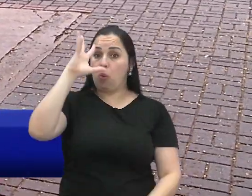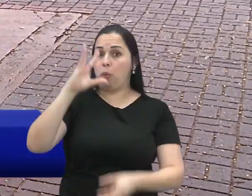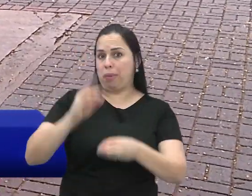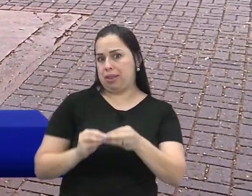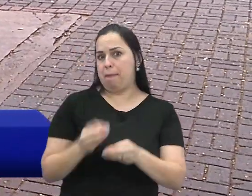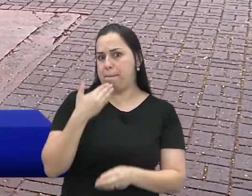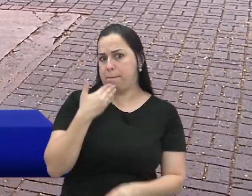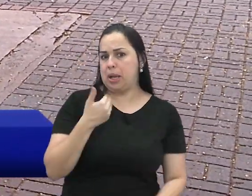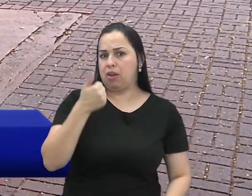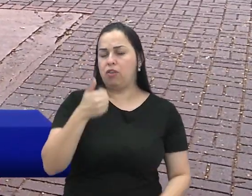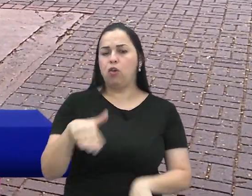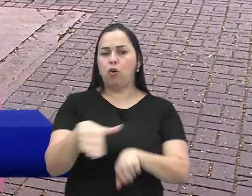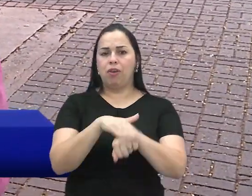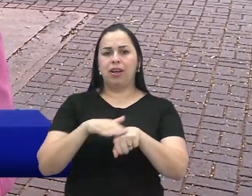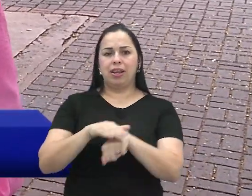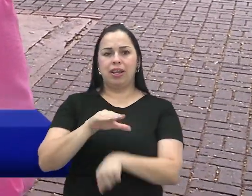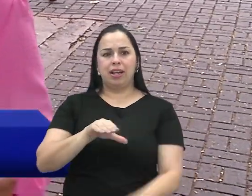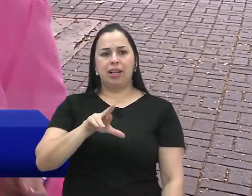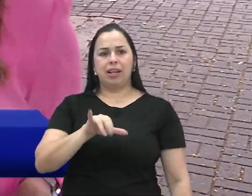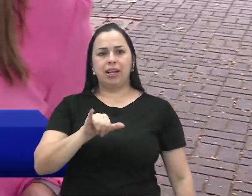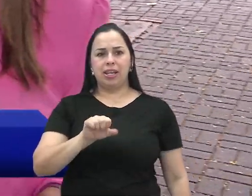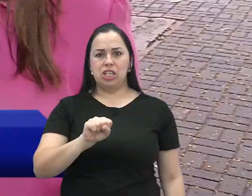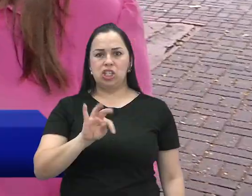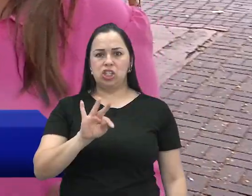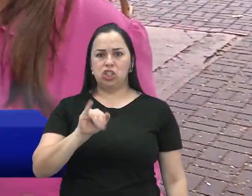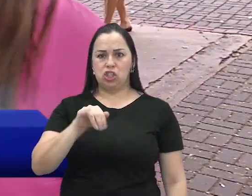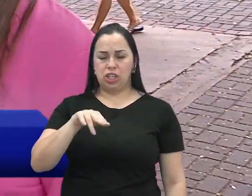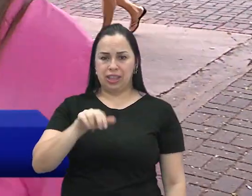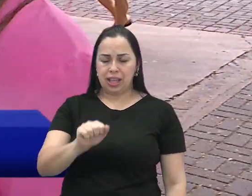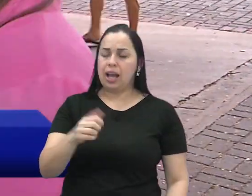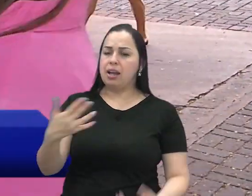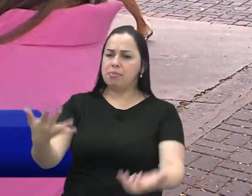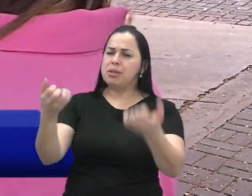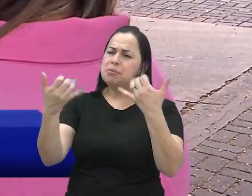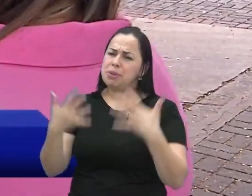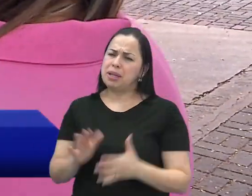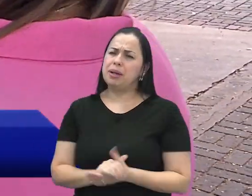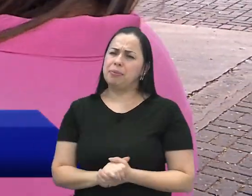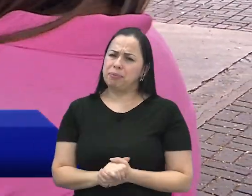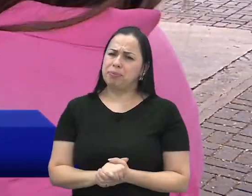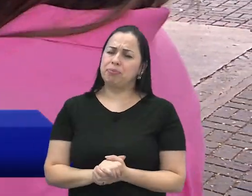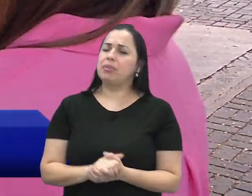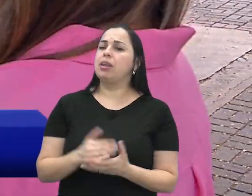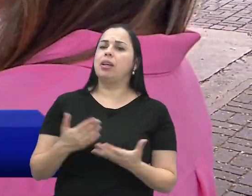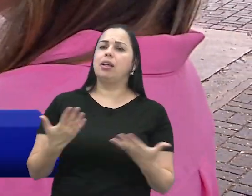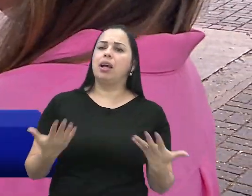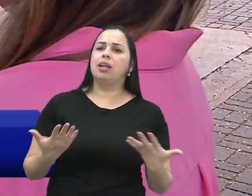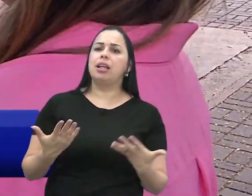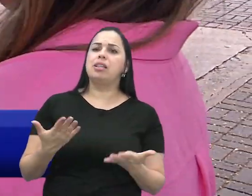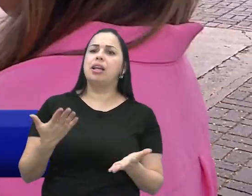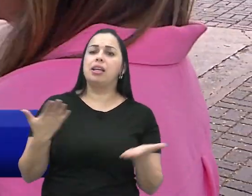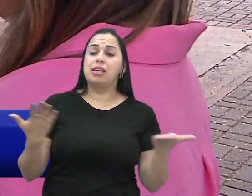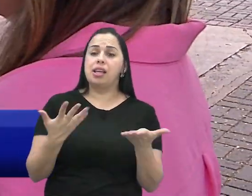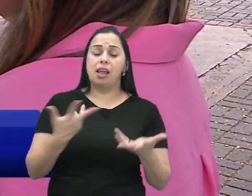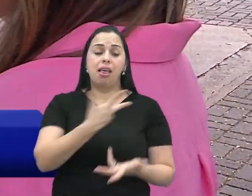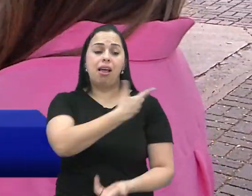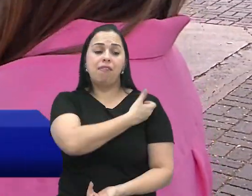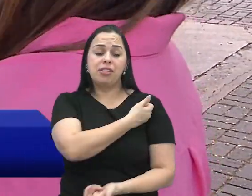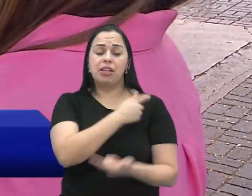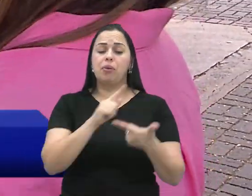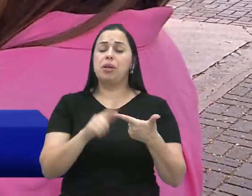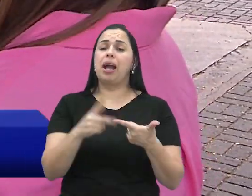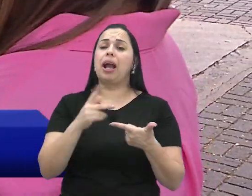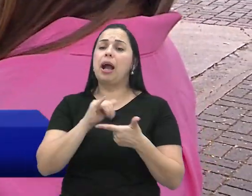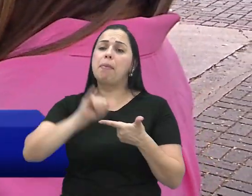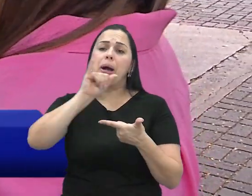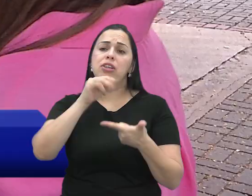José, eu converso com a Cristina Alvarenga, coordenadora do programa de imunização. Cristina, conta pra gente como vai funcionar esse ano o calendário vacinal e a